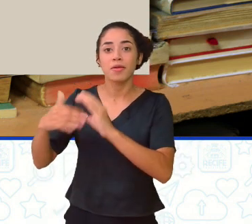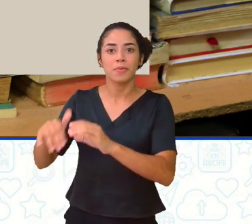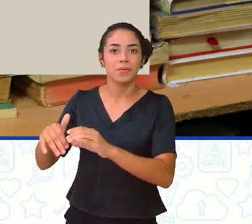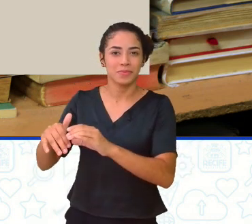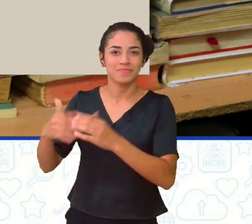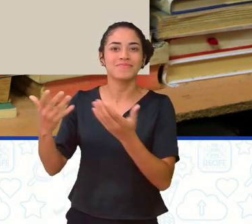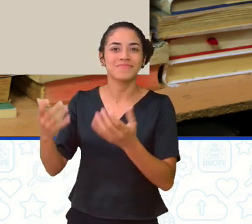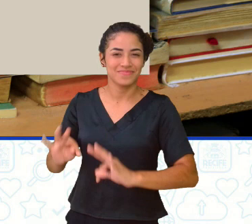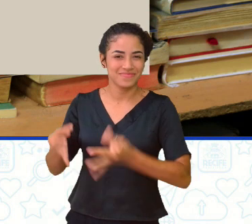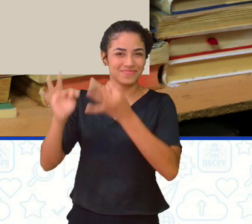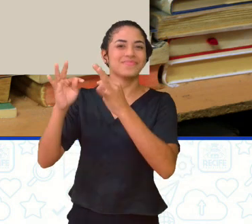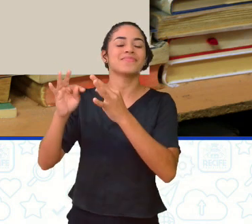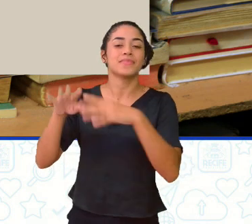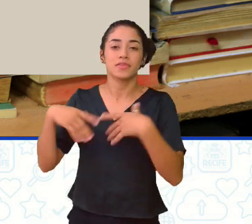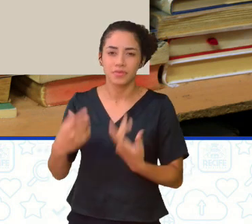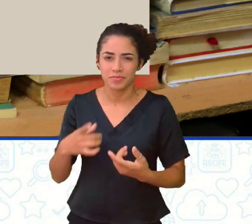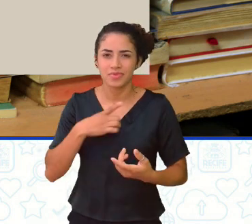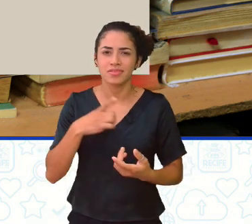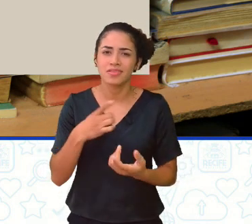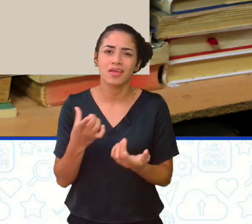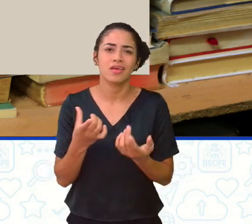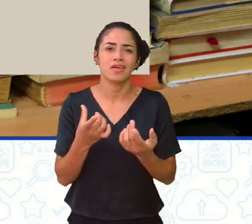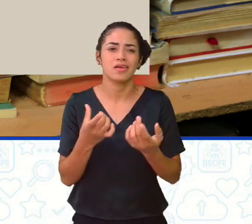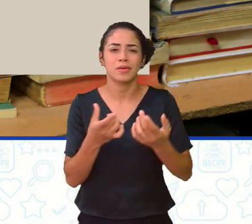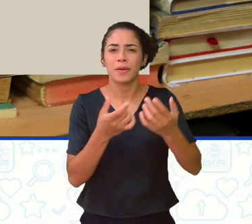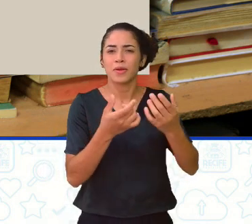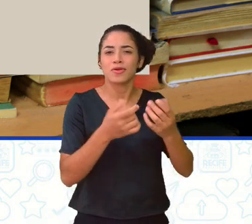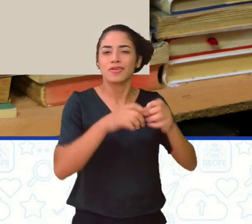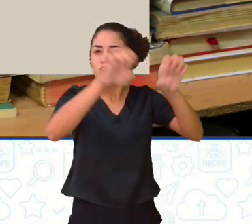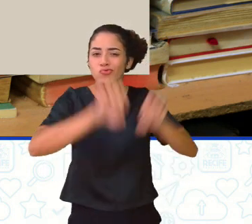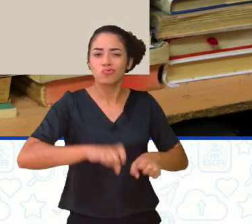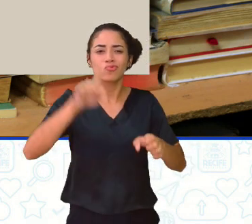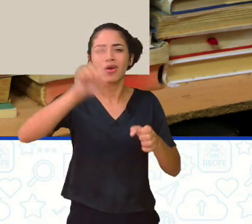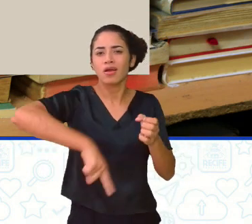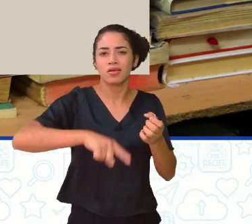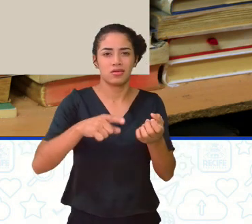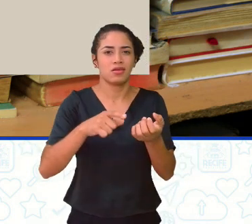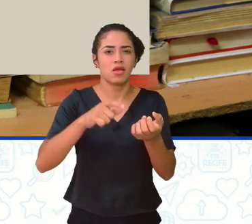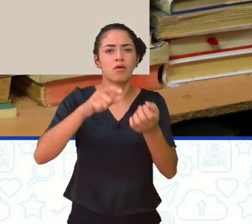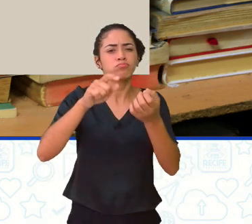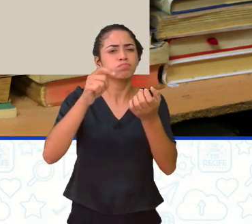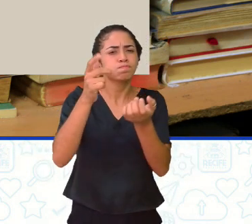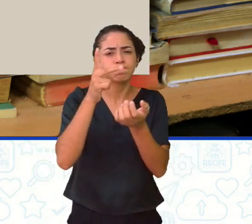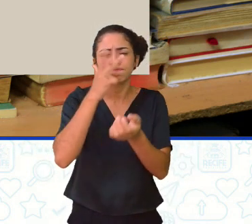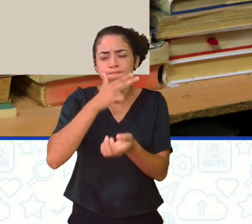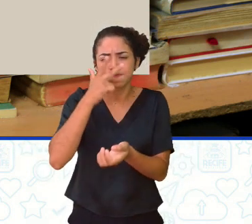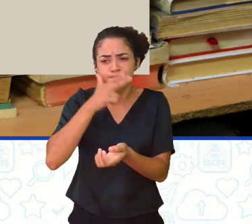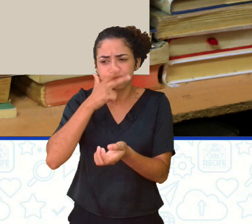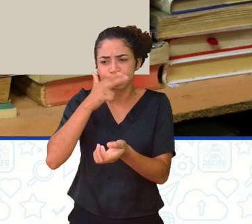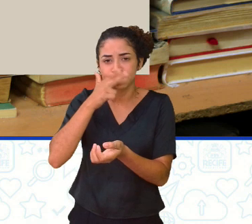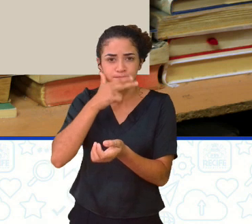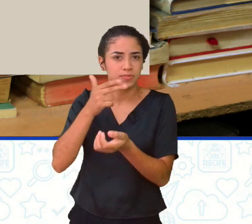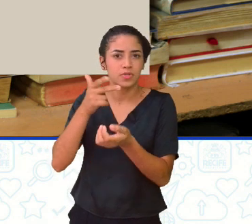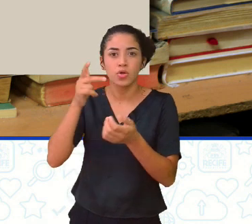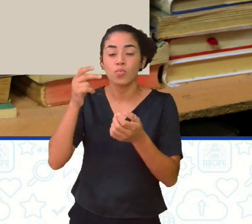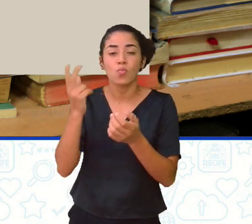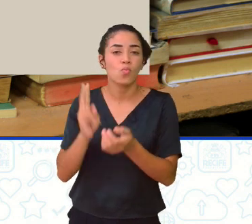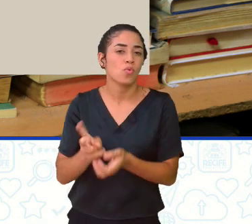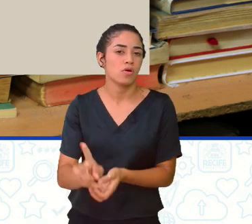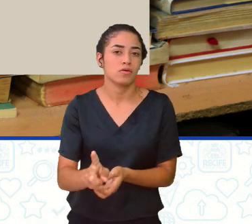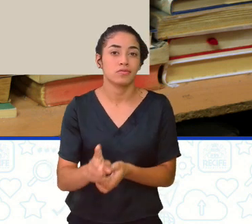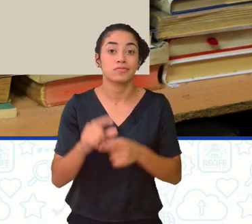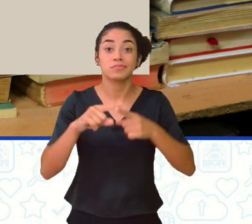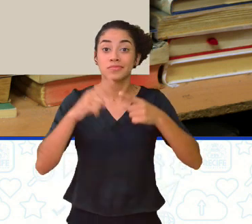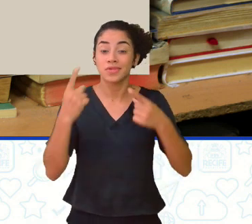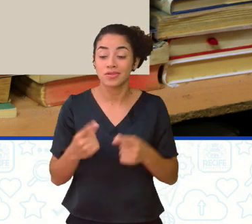a mensagem, uma saudação, uma despedida, a assinatura. Então, é como se o e-mail acompanhasse